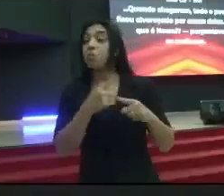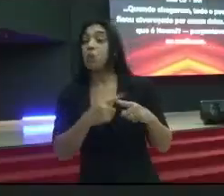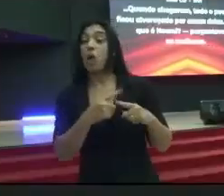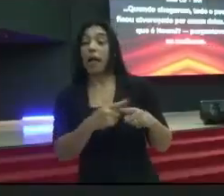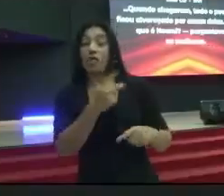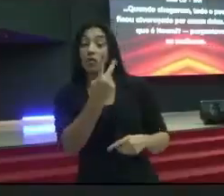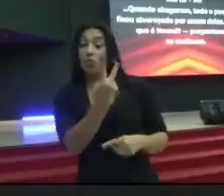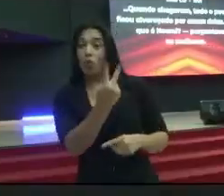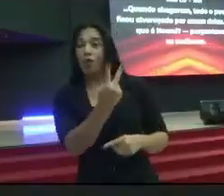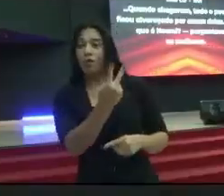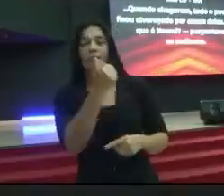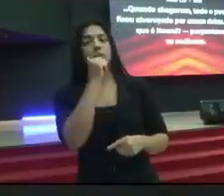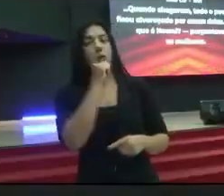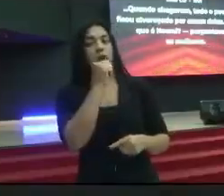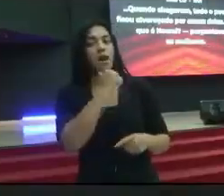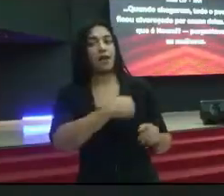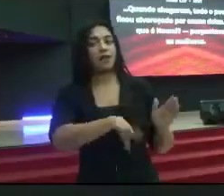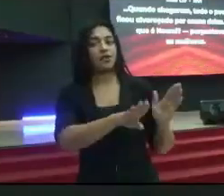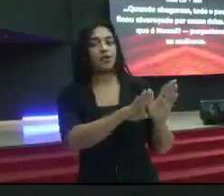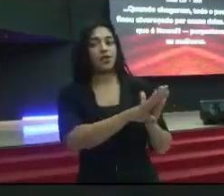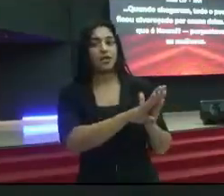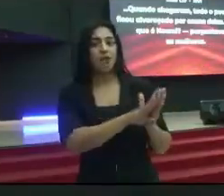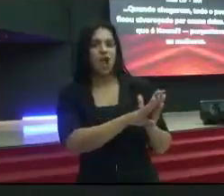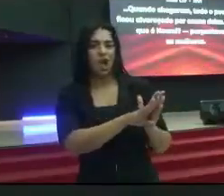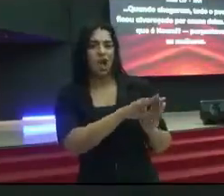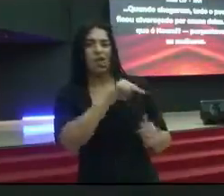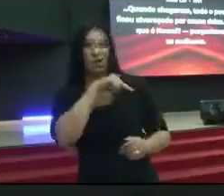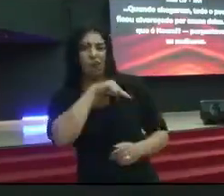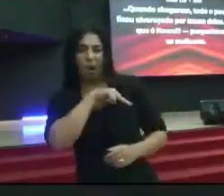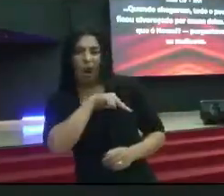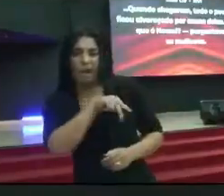delas. Será que é Noemi?